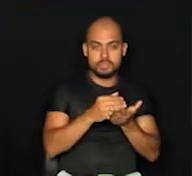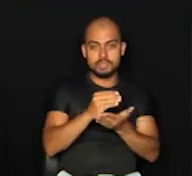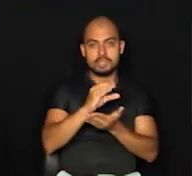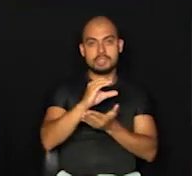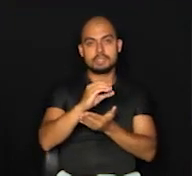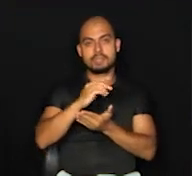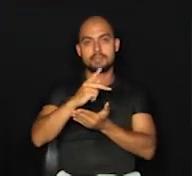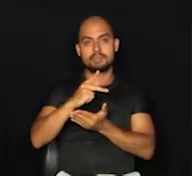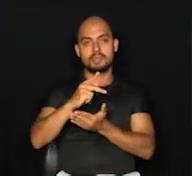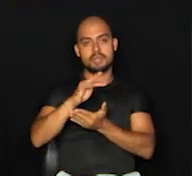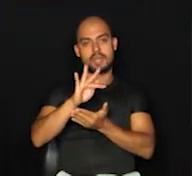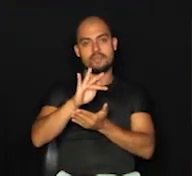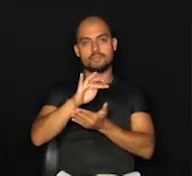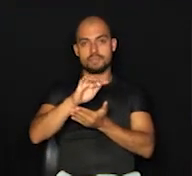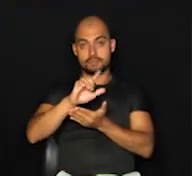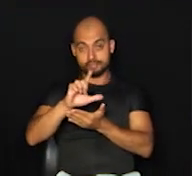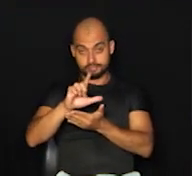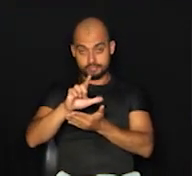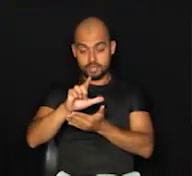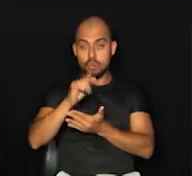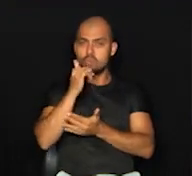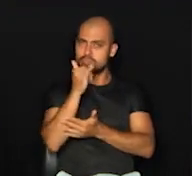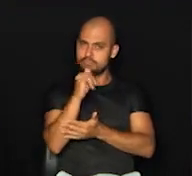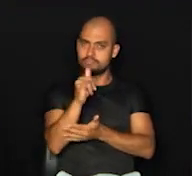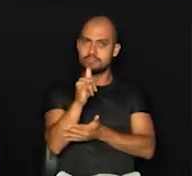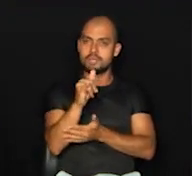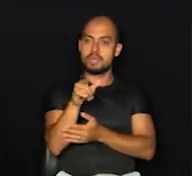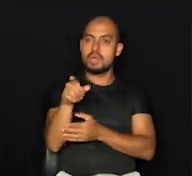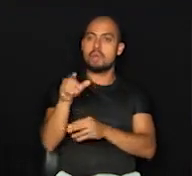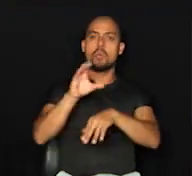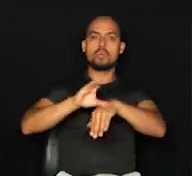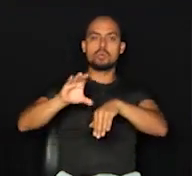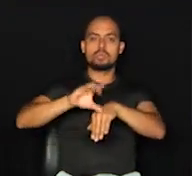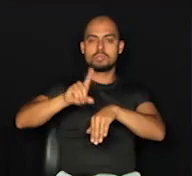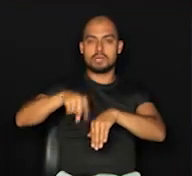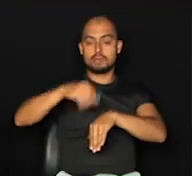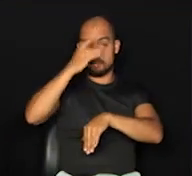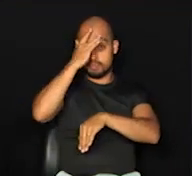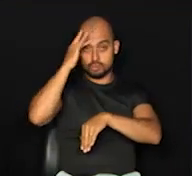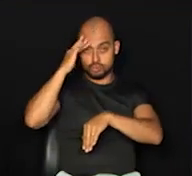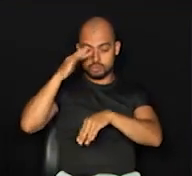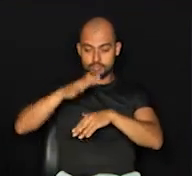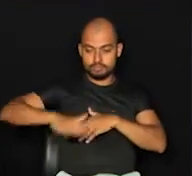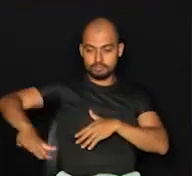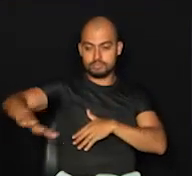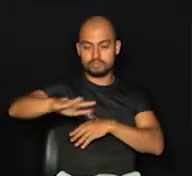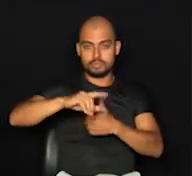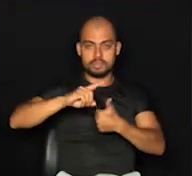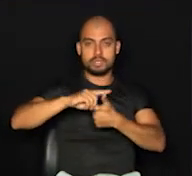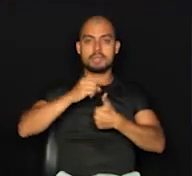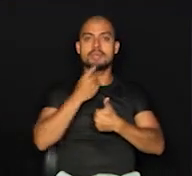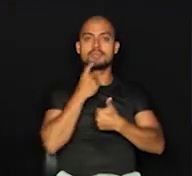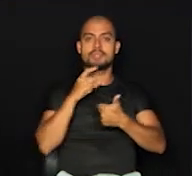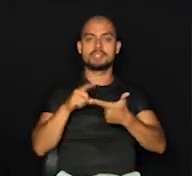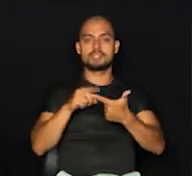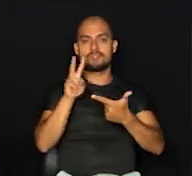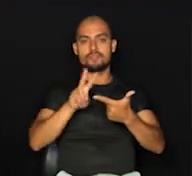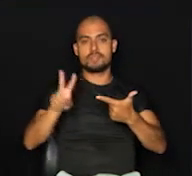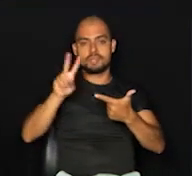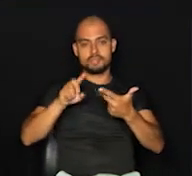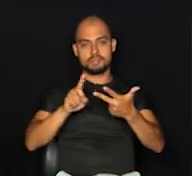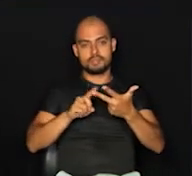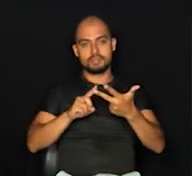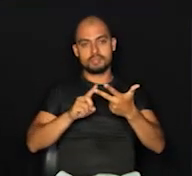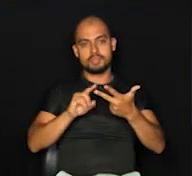CPFL Paulista e esse curso são para os moradores. Olha, Campinas, Valinhos, Itatiba,